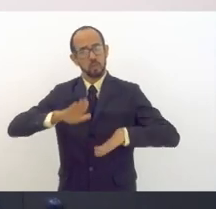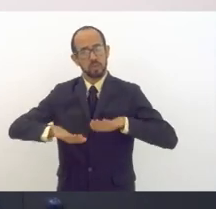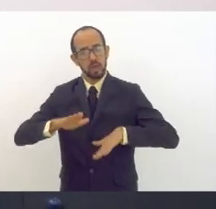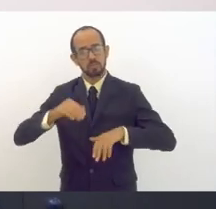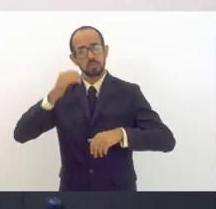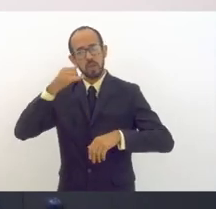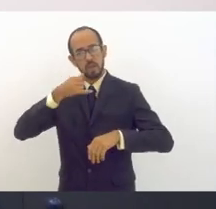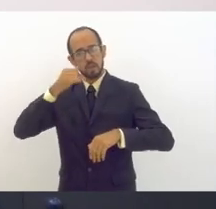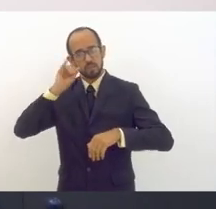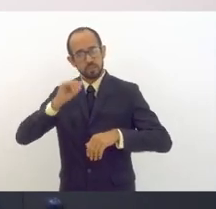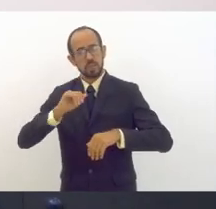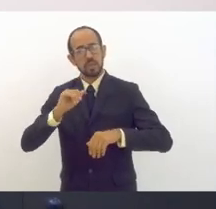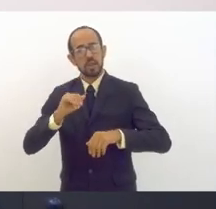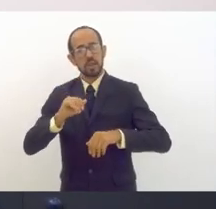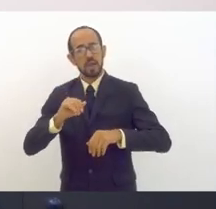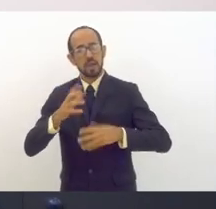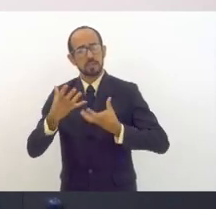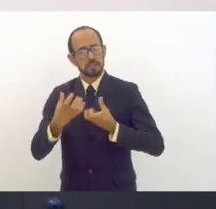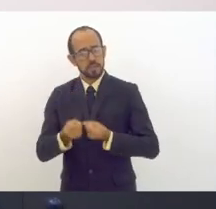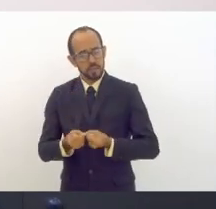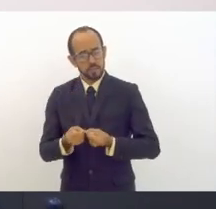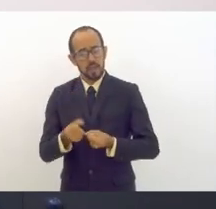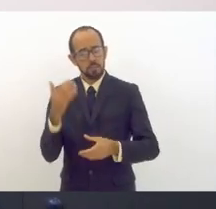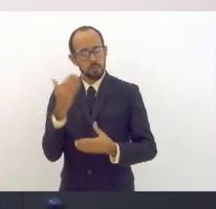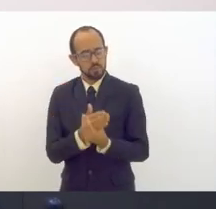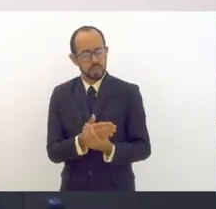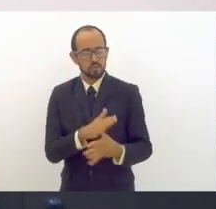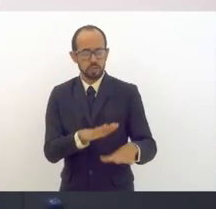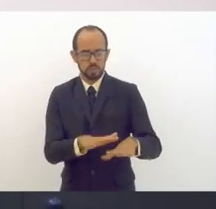endossar processos persecutórios de caráter ideológico. Só isso.